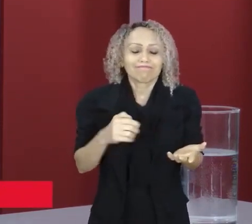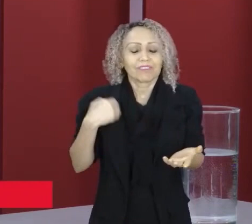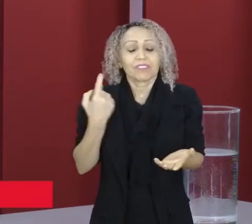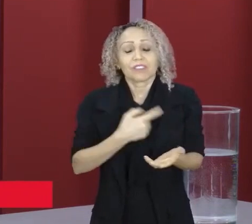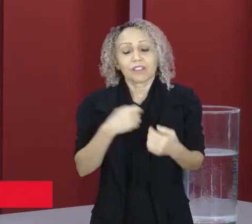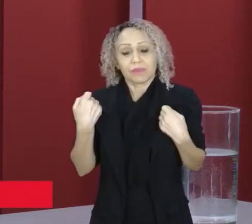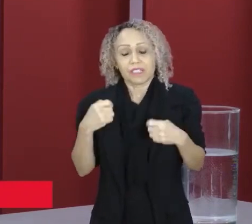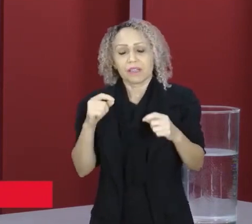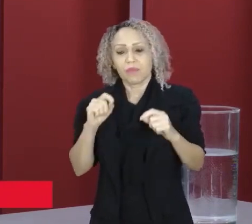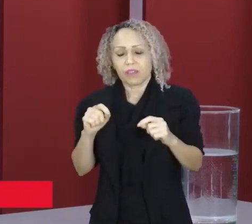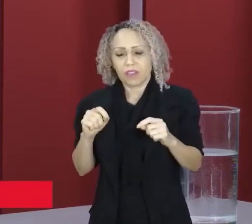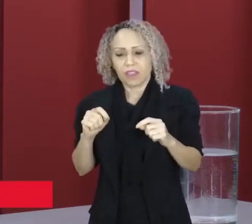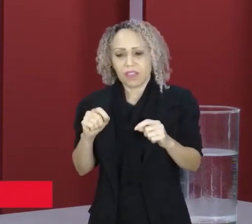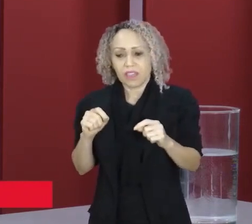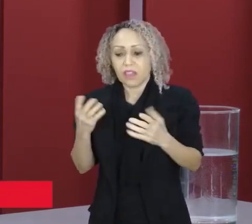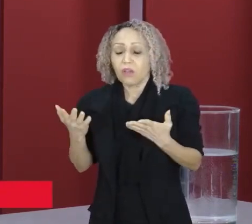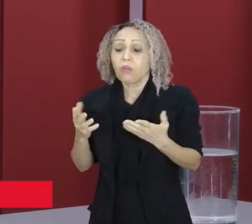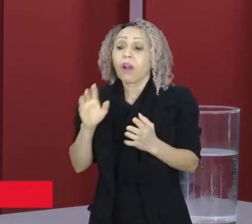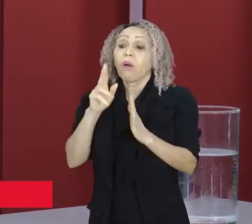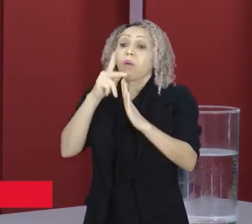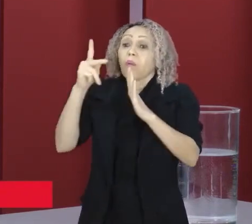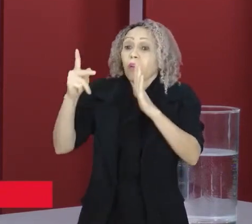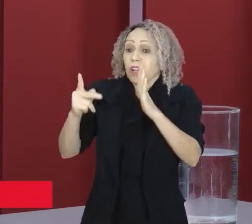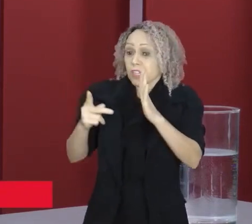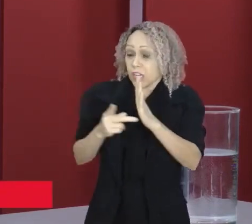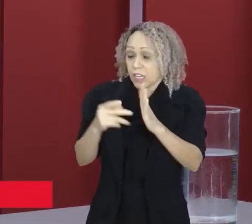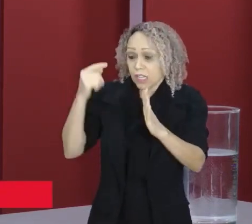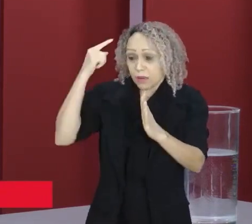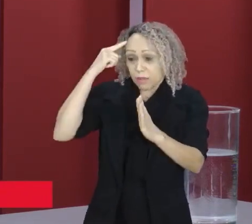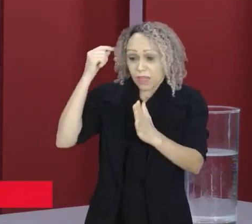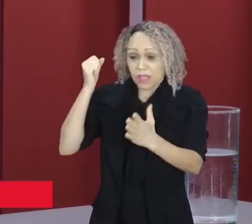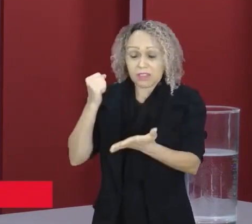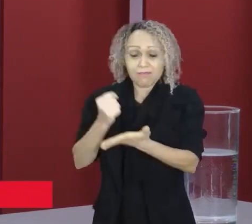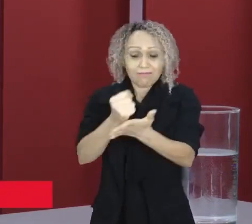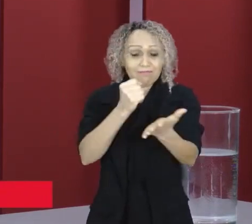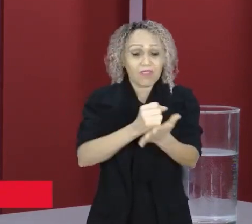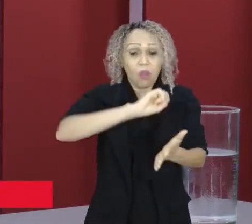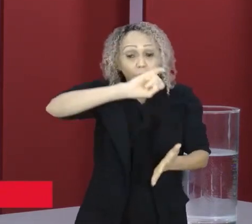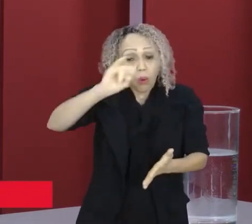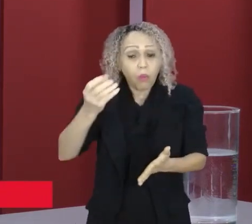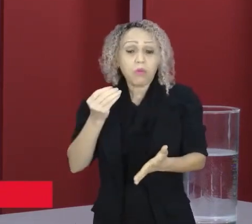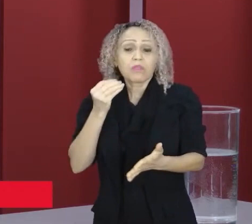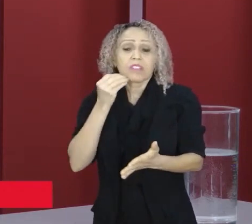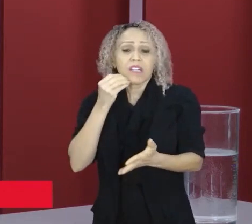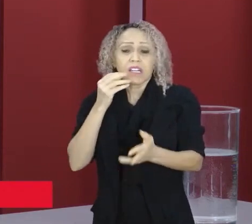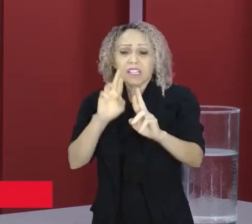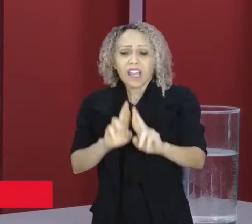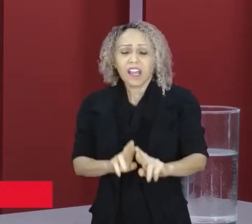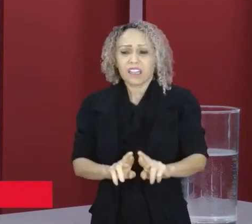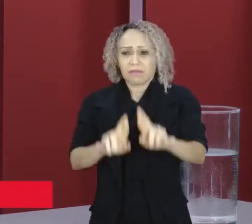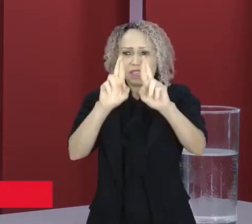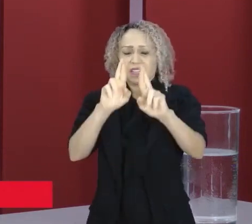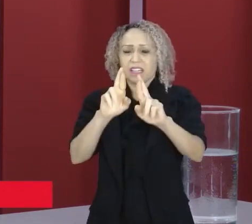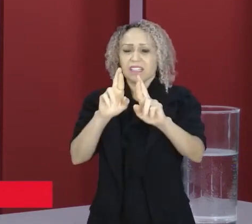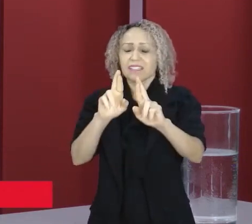no bem da vida das pessoas, que pense em oportunidade, que pense na esperança, mas pense em como